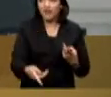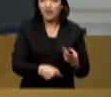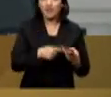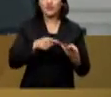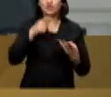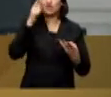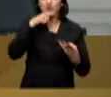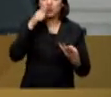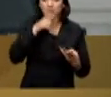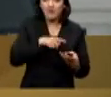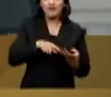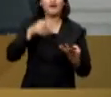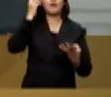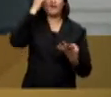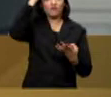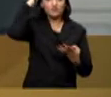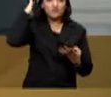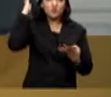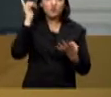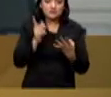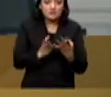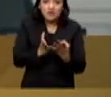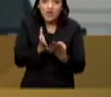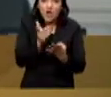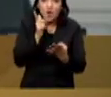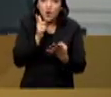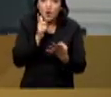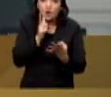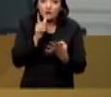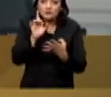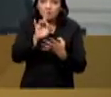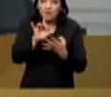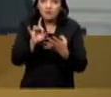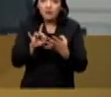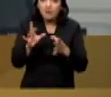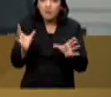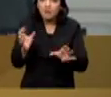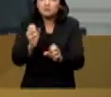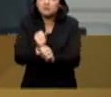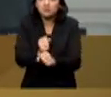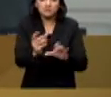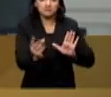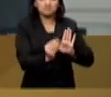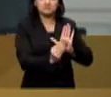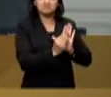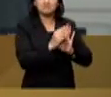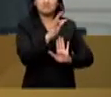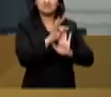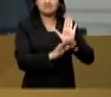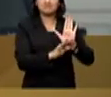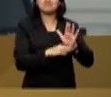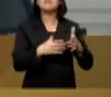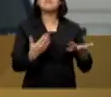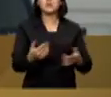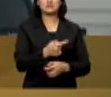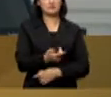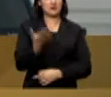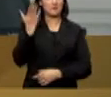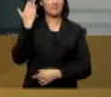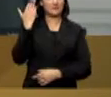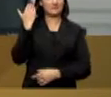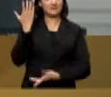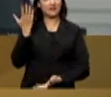Vossa Excelência, presidente, a fim de garantir o que me preocupava no final da sessão passada, a fim de garantir um